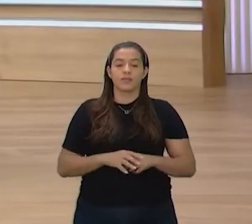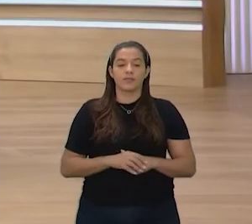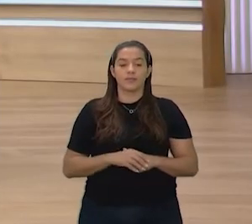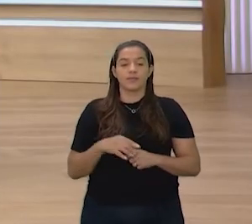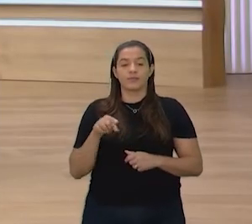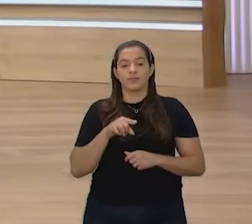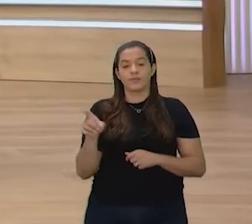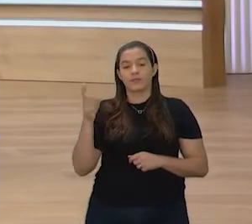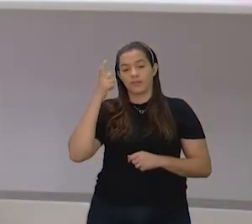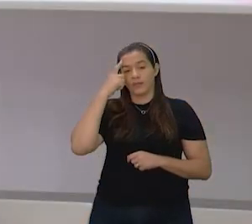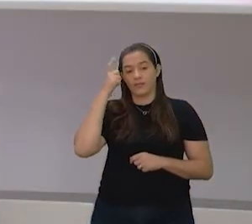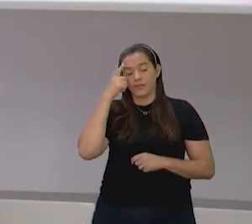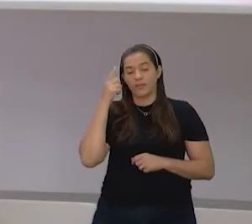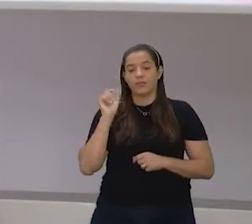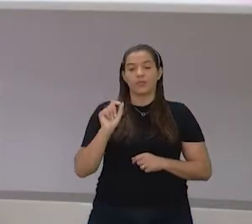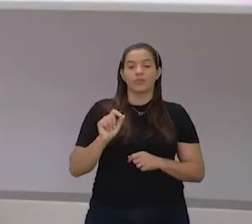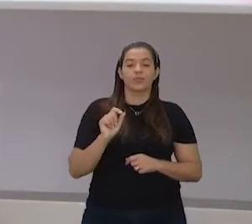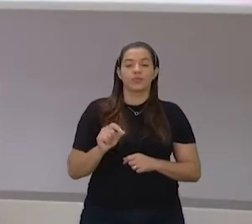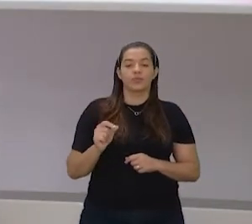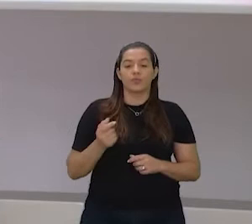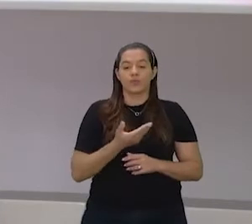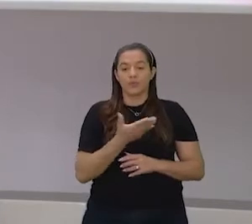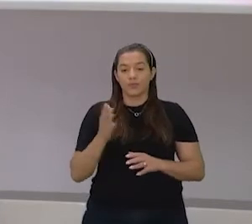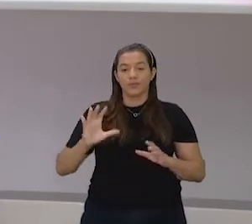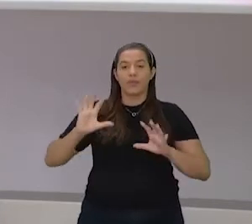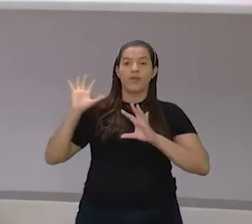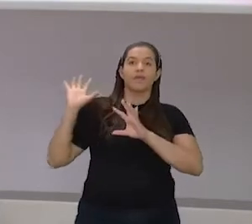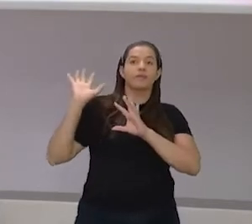que você pensa em relação a isso? Então, o futsal